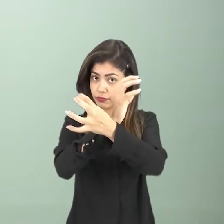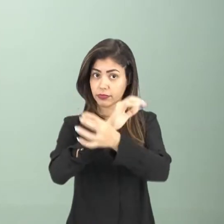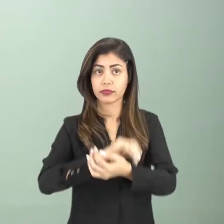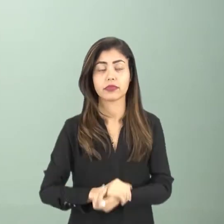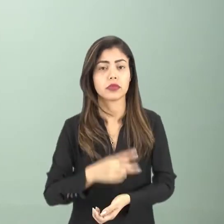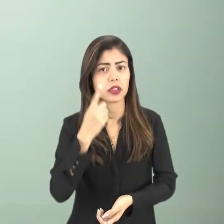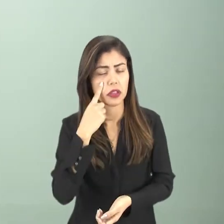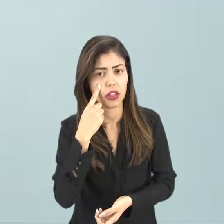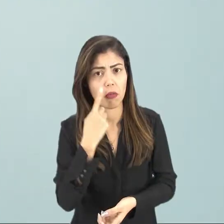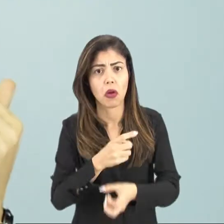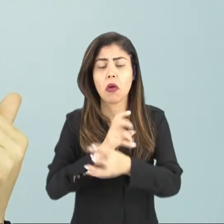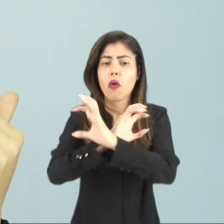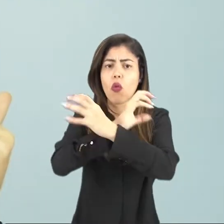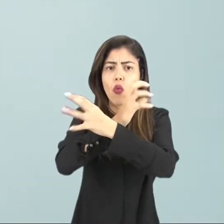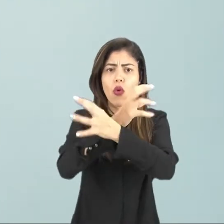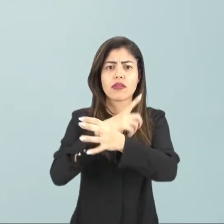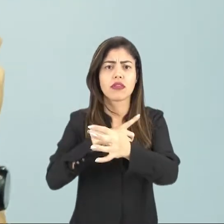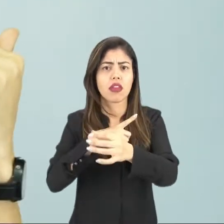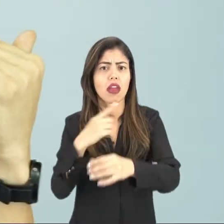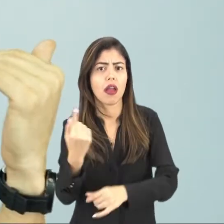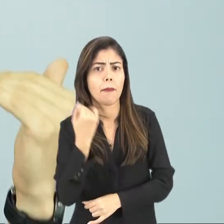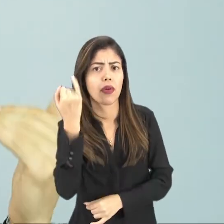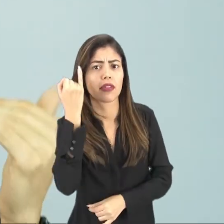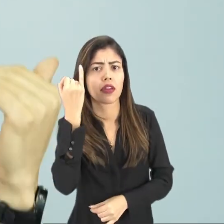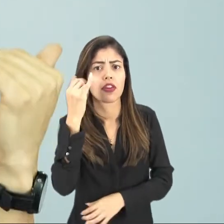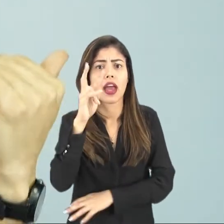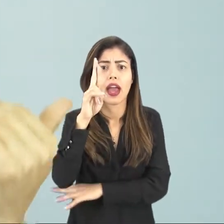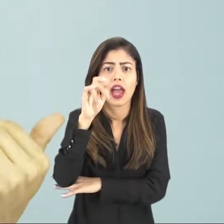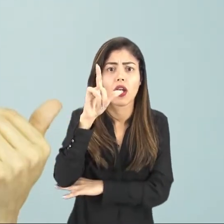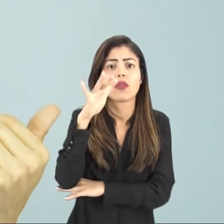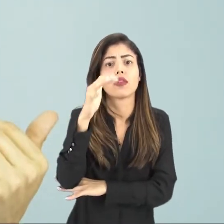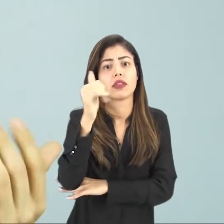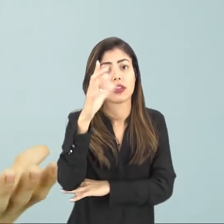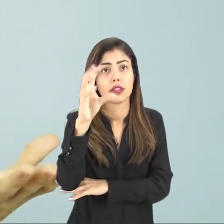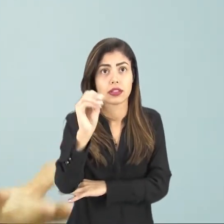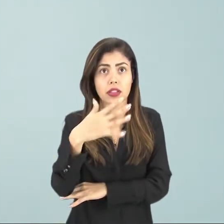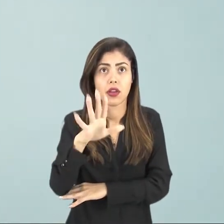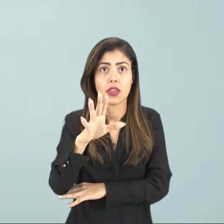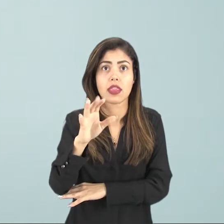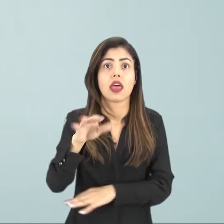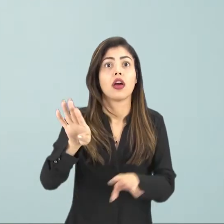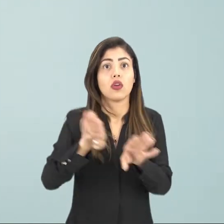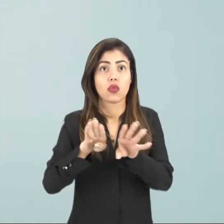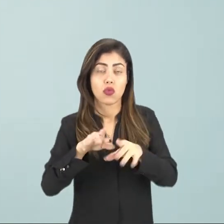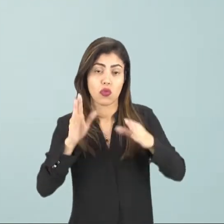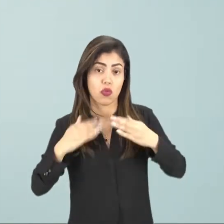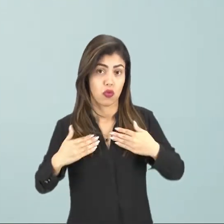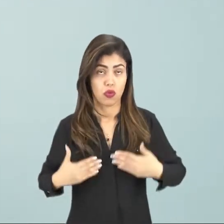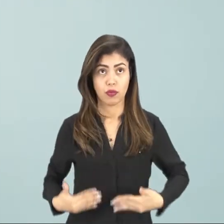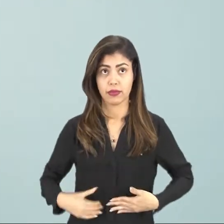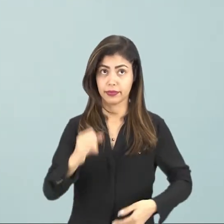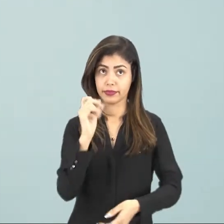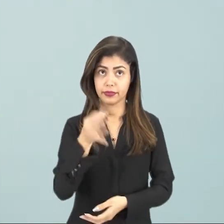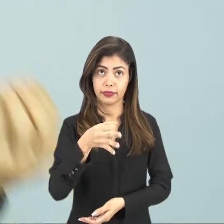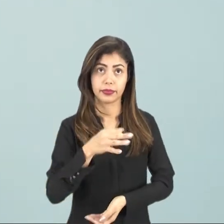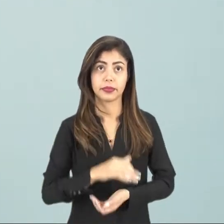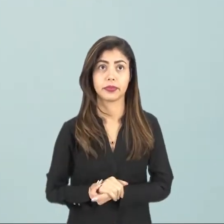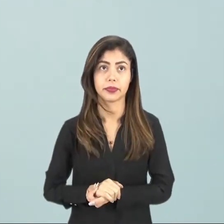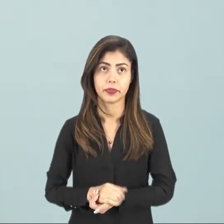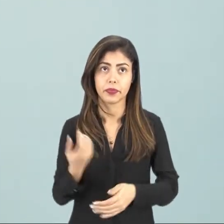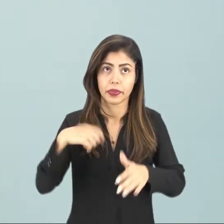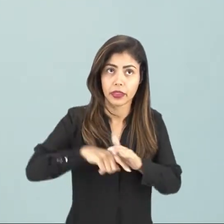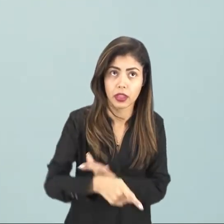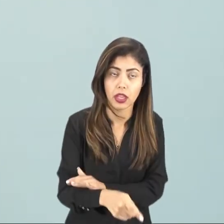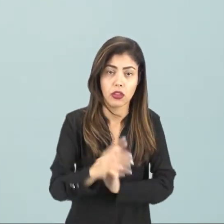que o osso ele possui essa função de regulação da homeostase dentro do nosso corpo, certo?